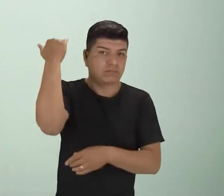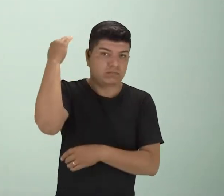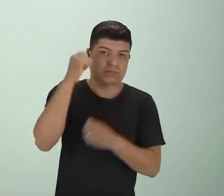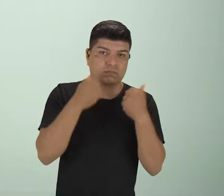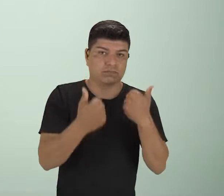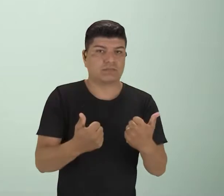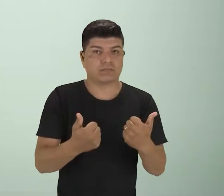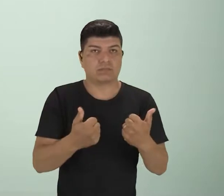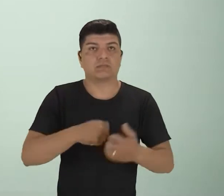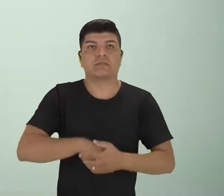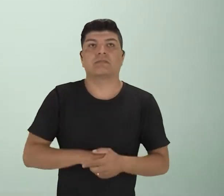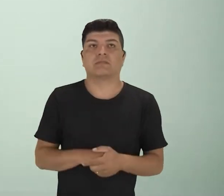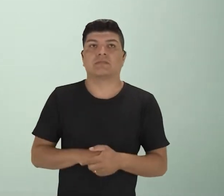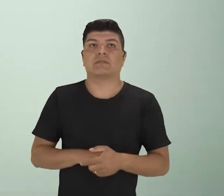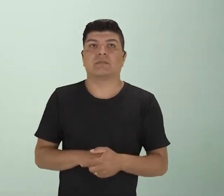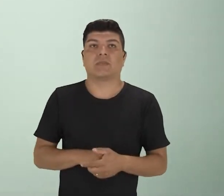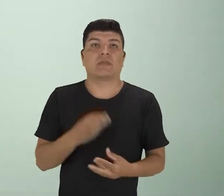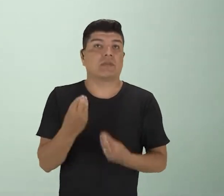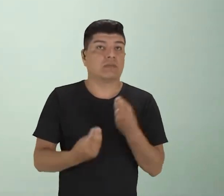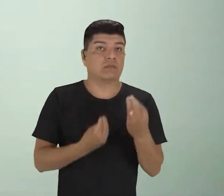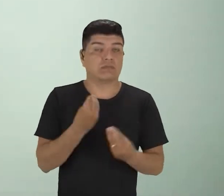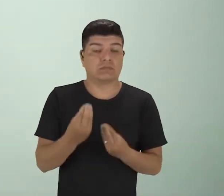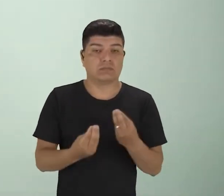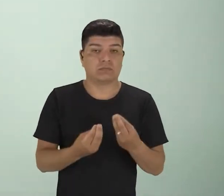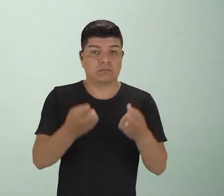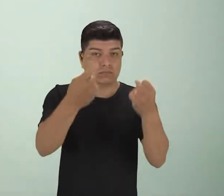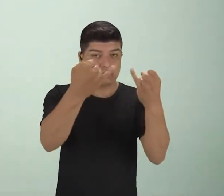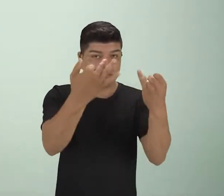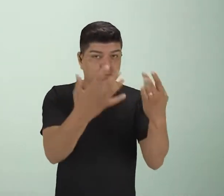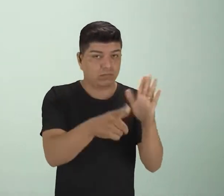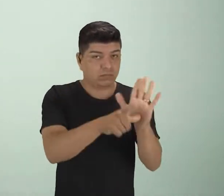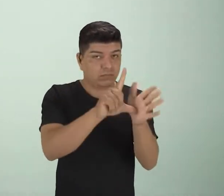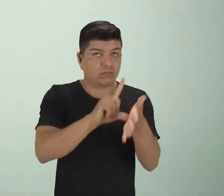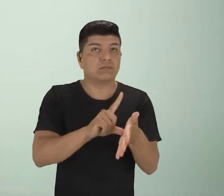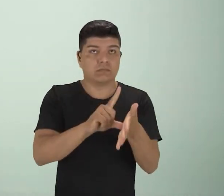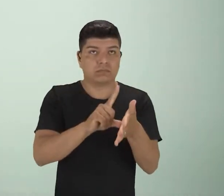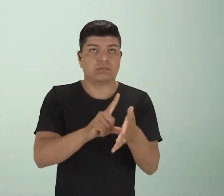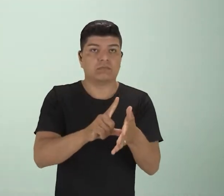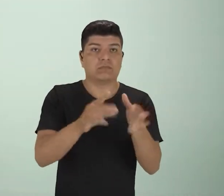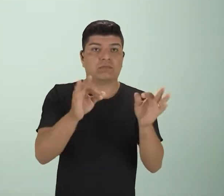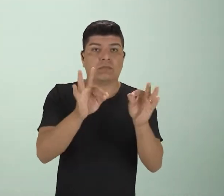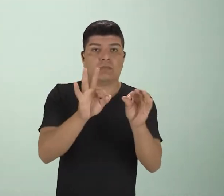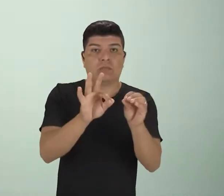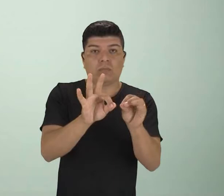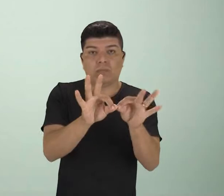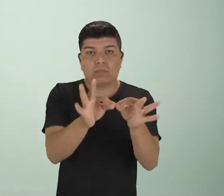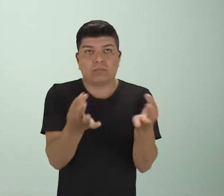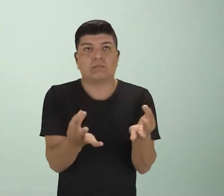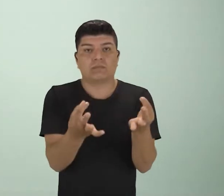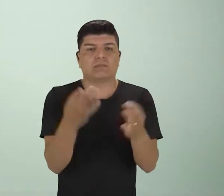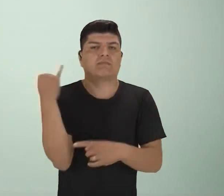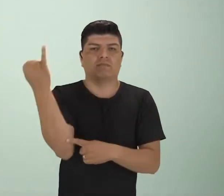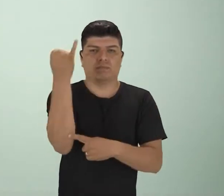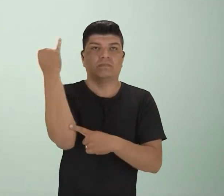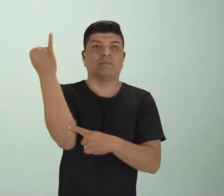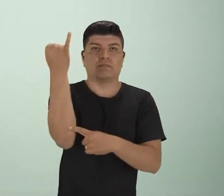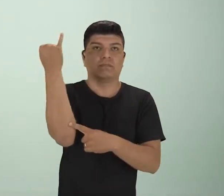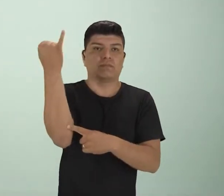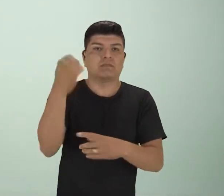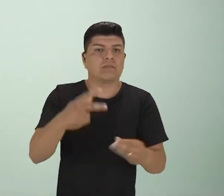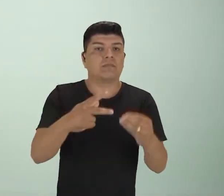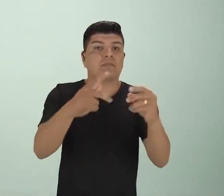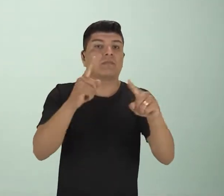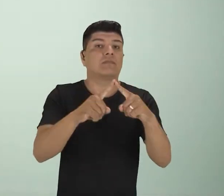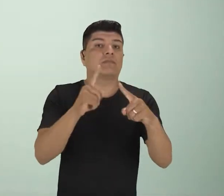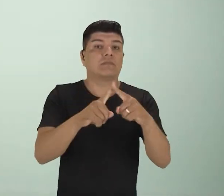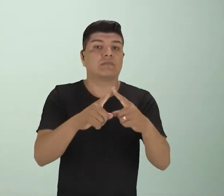tudo bem? Então, como foi dito já anteriormente, a síntese de proteína ela é muito importante porque